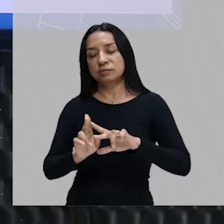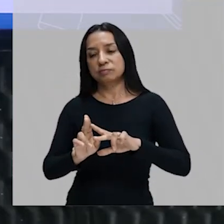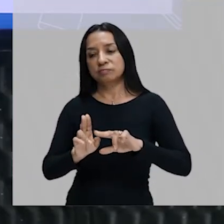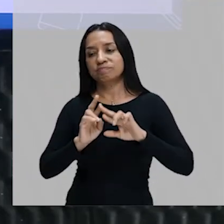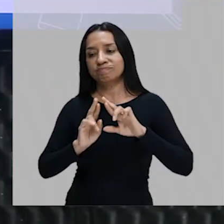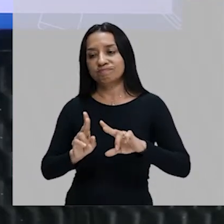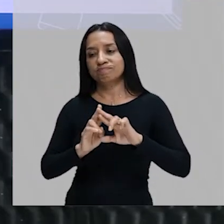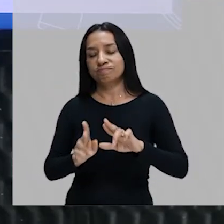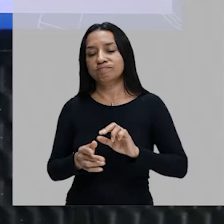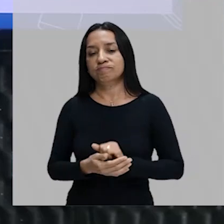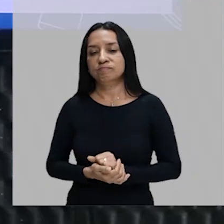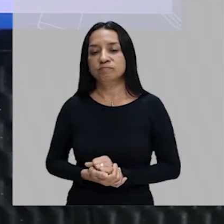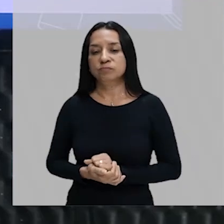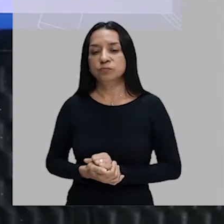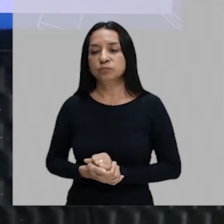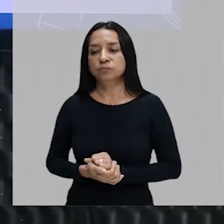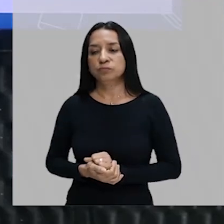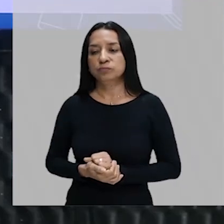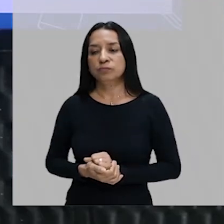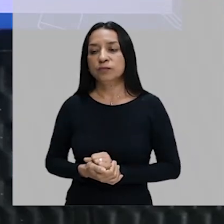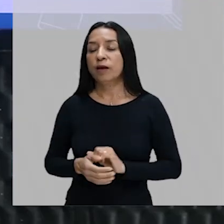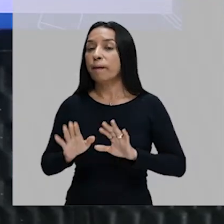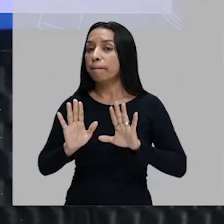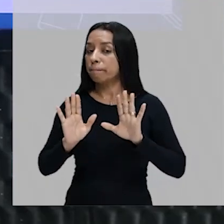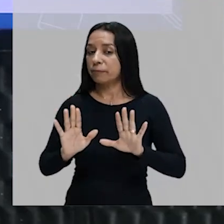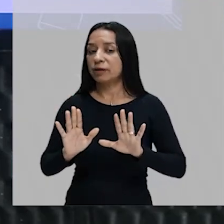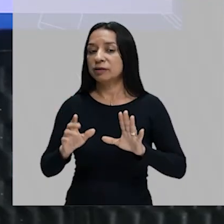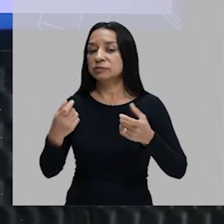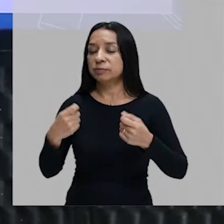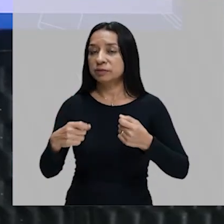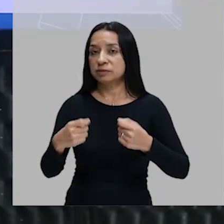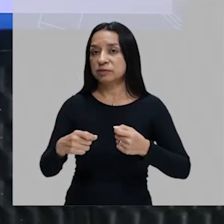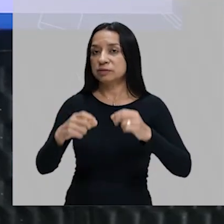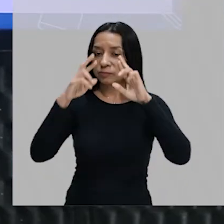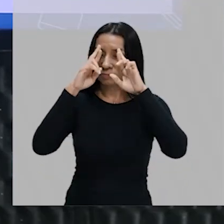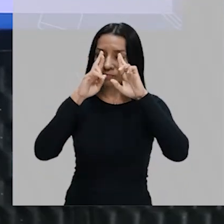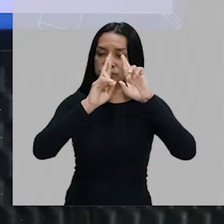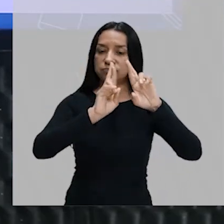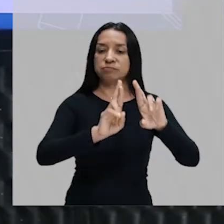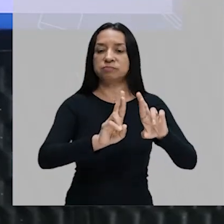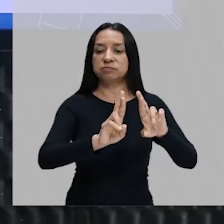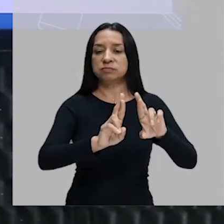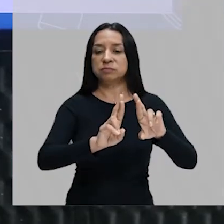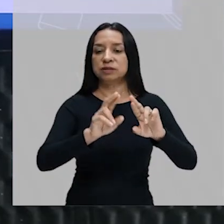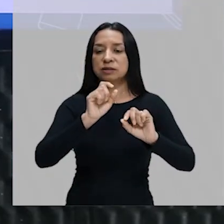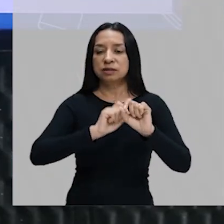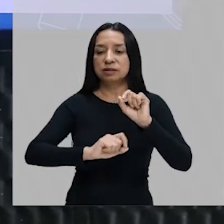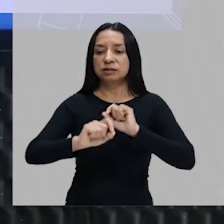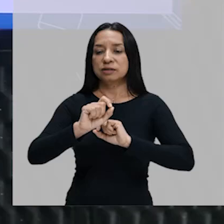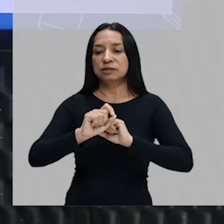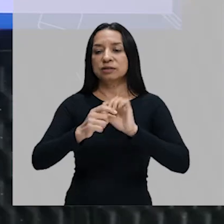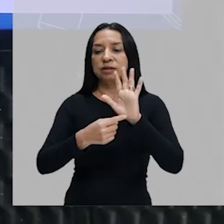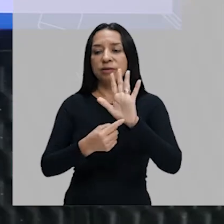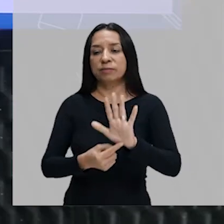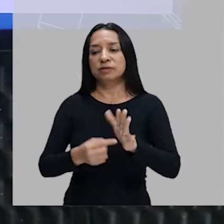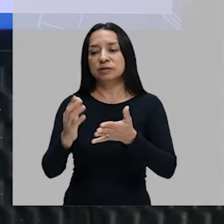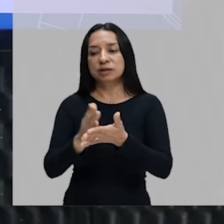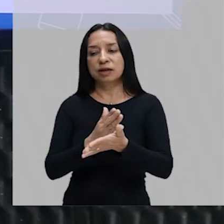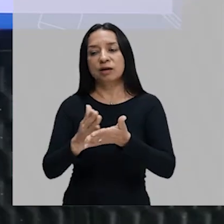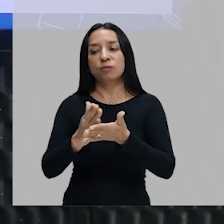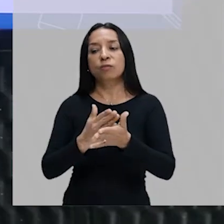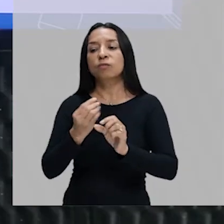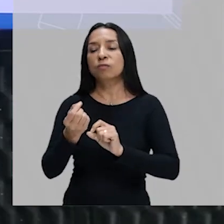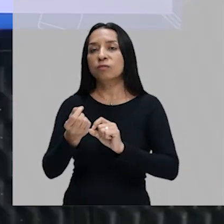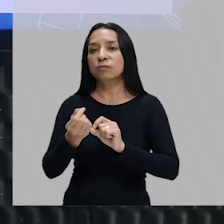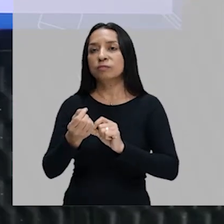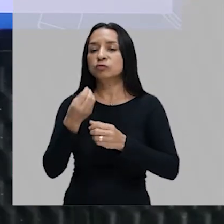se diferenciam de uma para a outra. No entanto, devem ser respeitadas. E aqui nós vamos fazer o quê? Apresentar algumas das formas